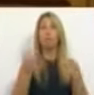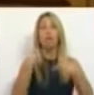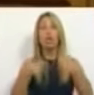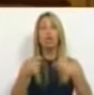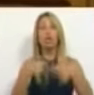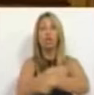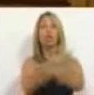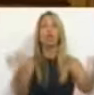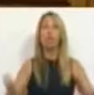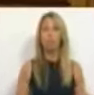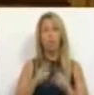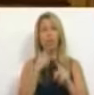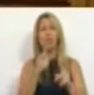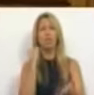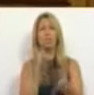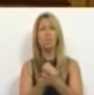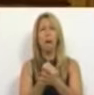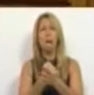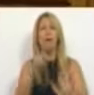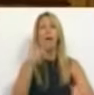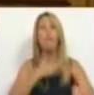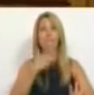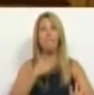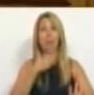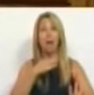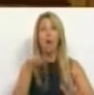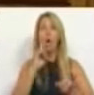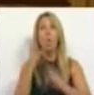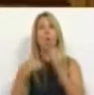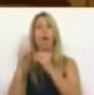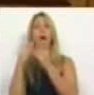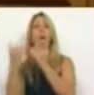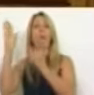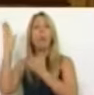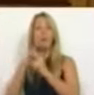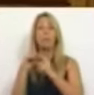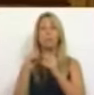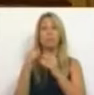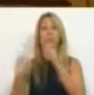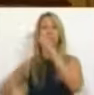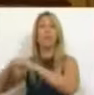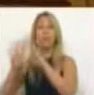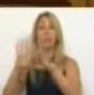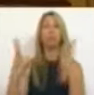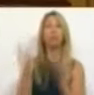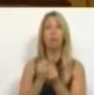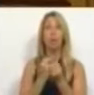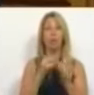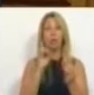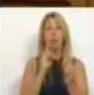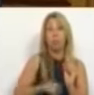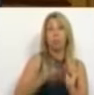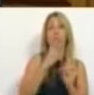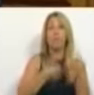superior a 25% do volume total do leite vendido em cada mês. O PCP propõe, como aspecto inovador, que estabeleçam,